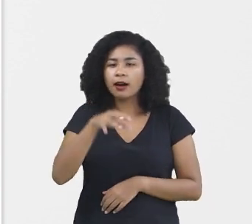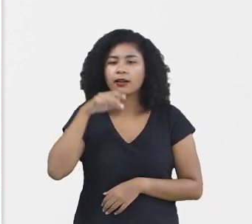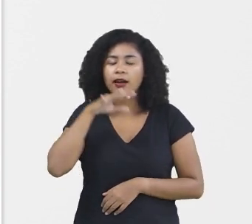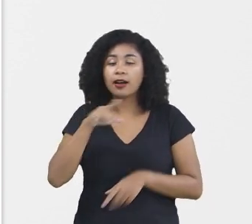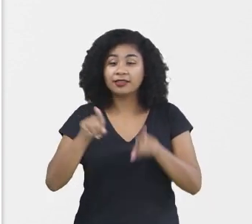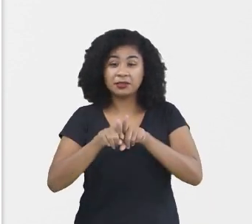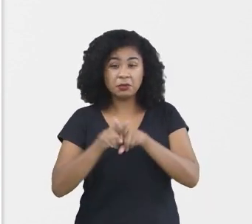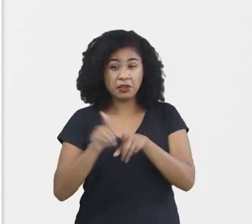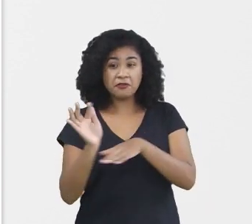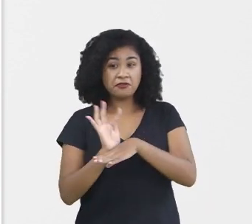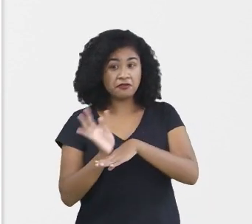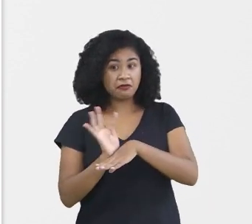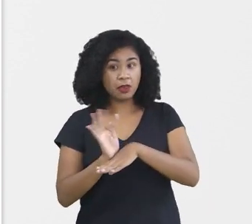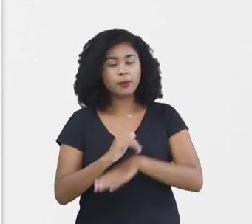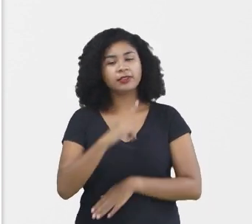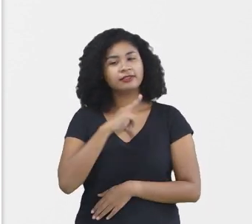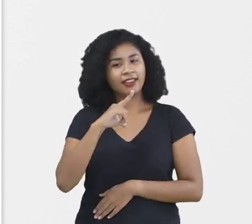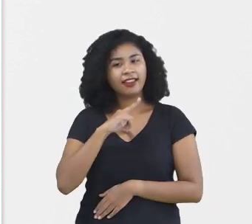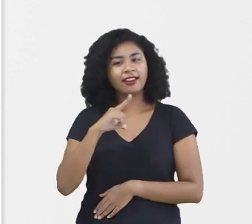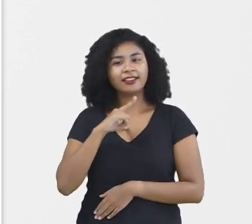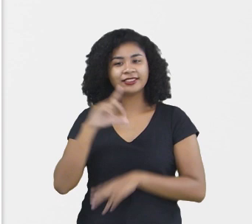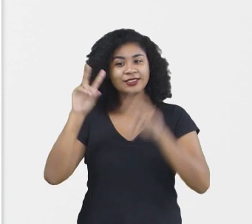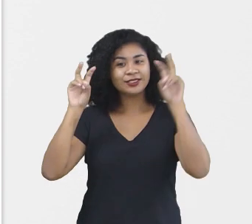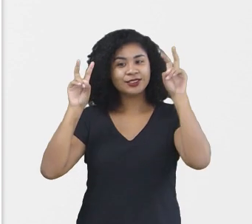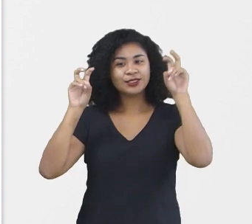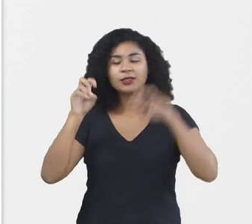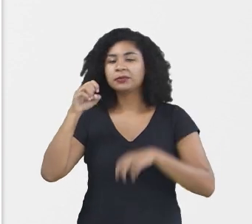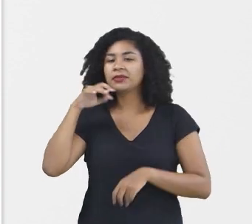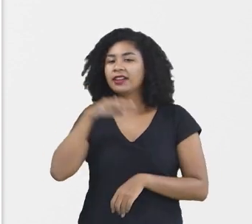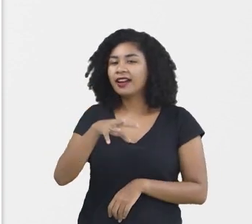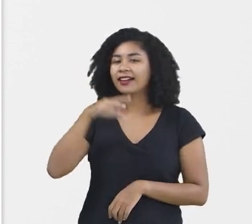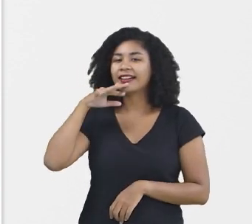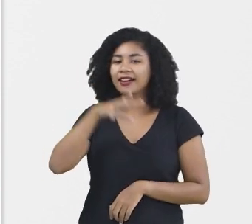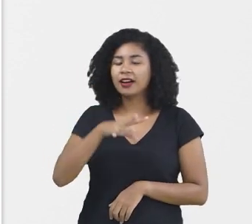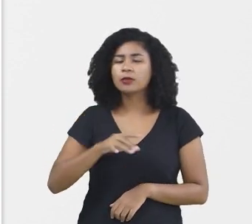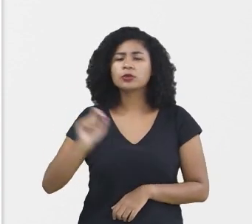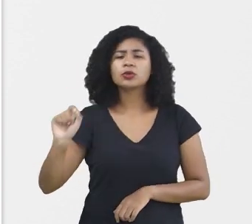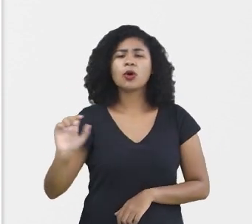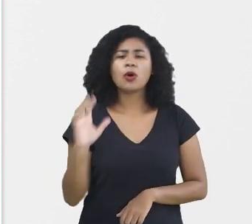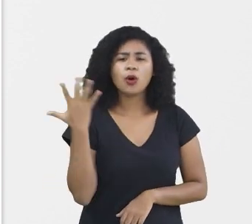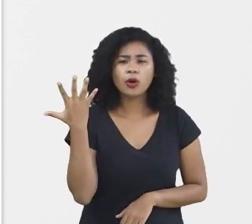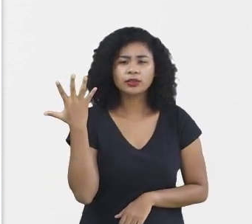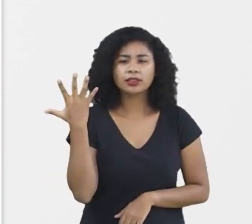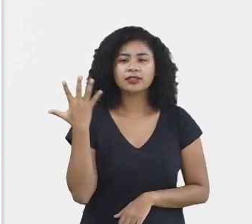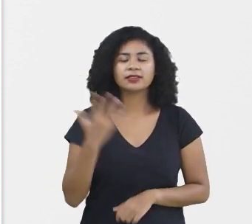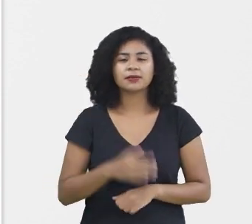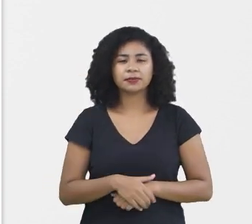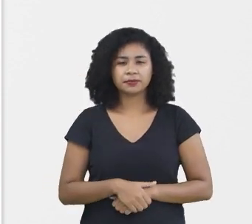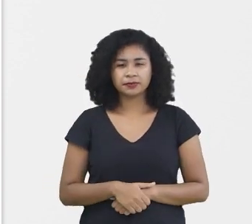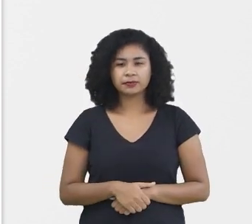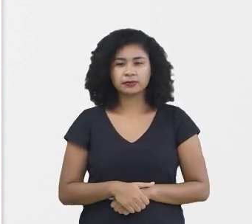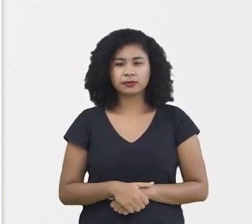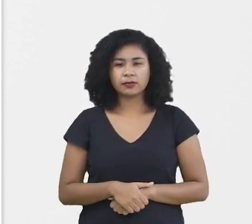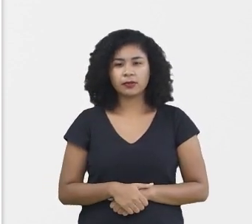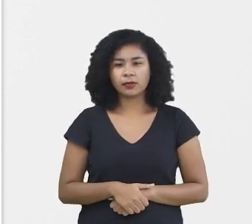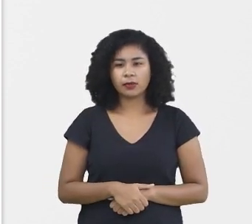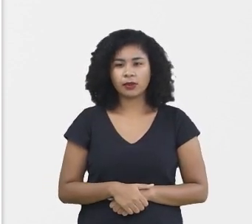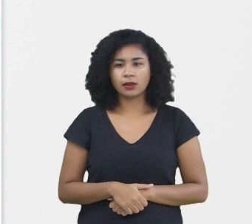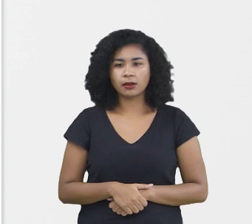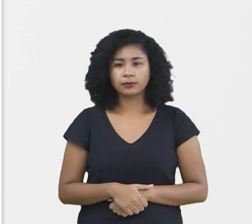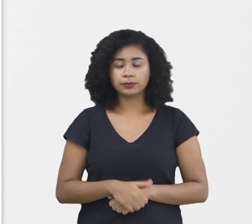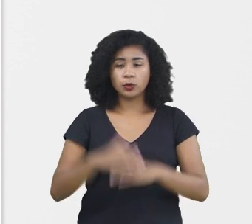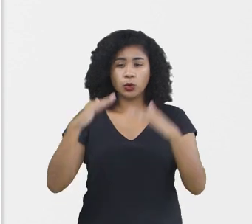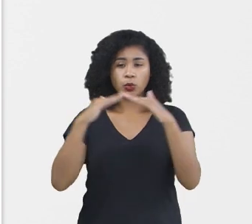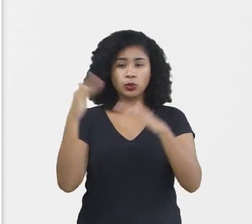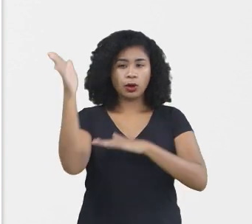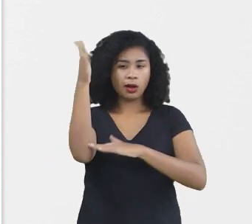dragões. Então, o que acontecia? Na frente desse castelo existiam esse dragão, né? E